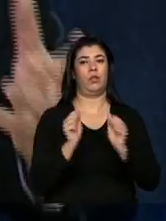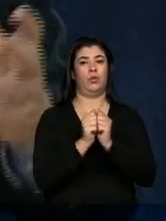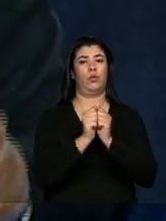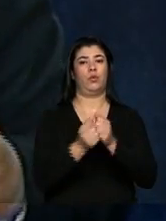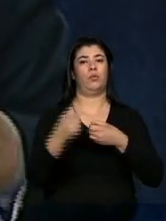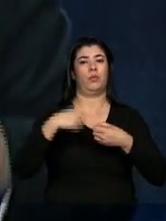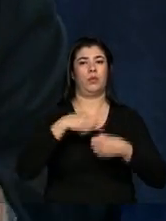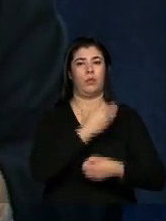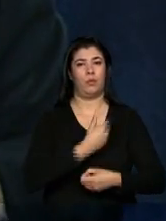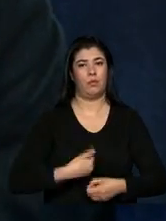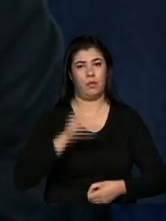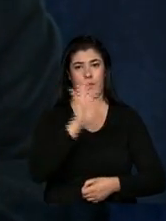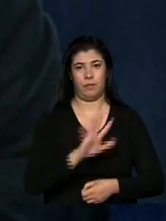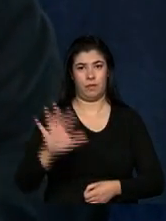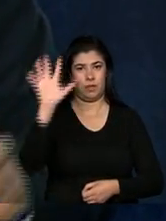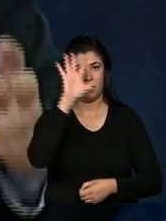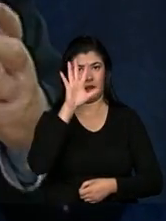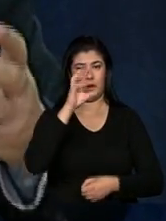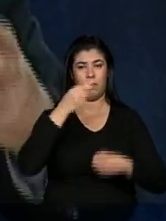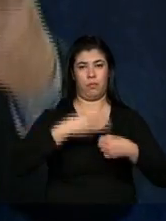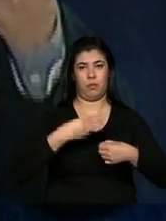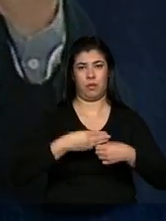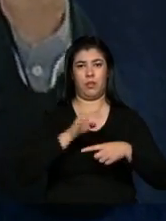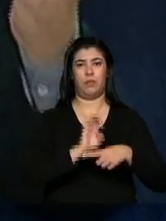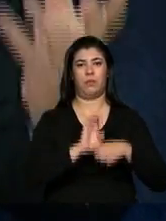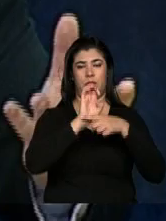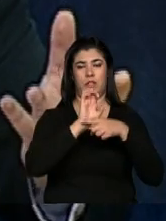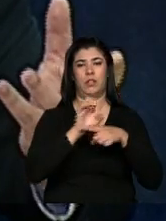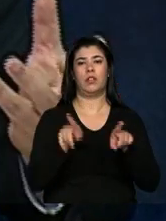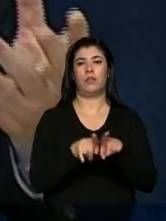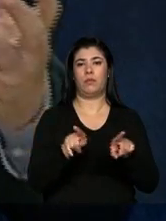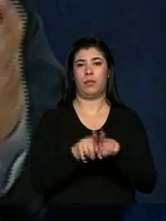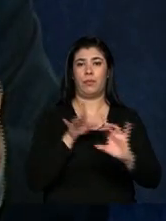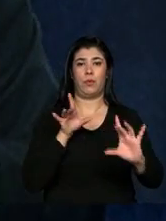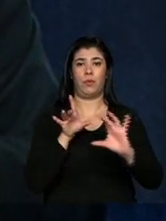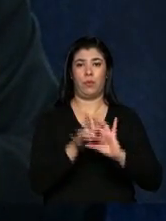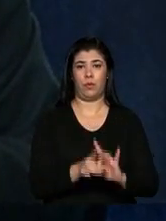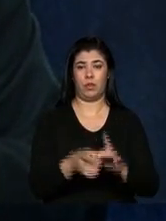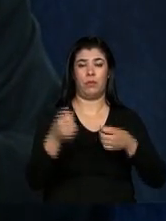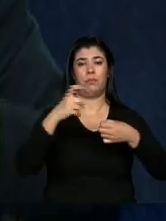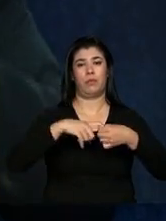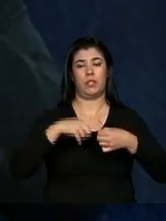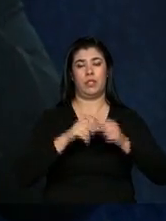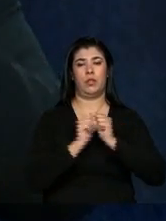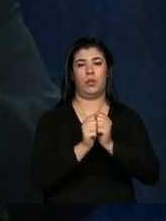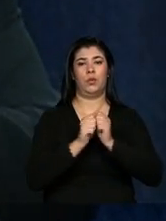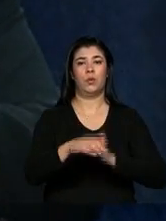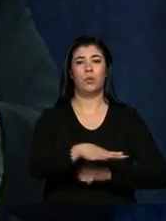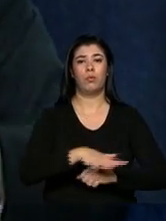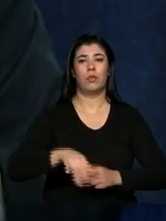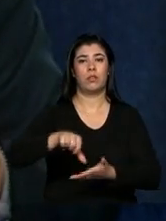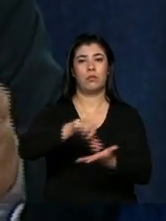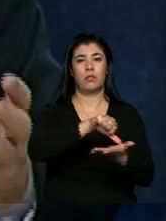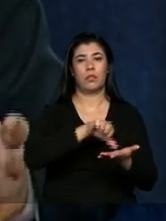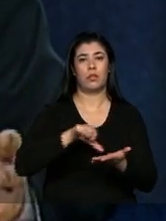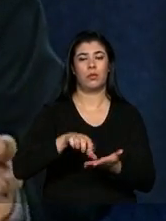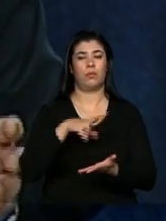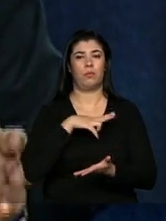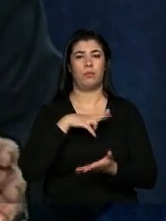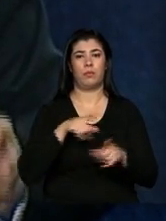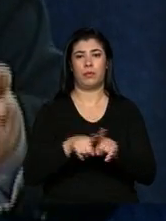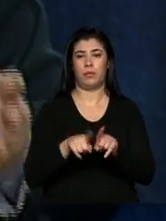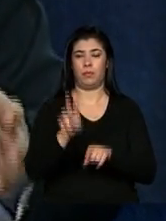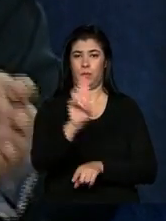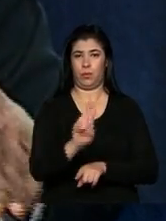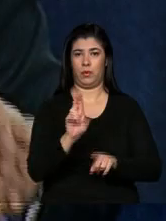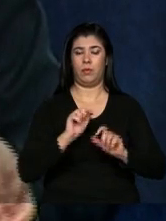dos governos estaduais e municipais é preciso integrar o setor privado é preciso integrar as Universidades para que esse